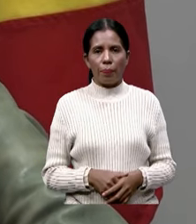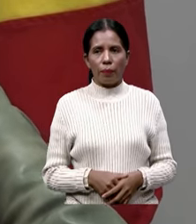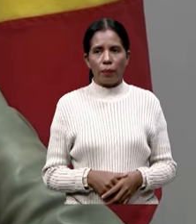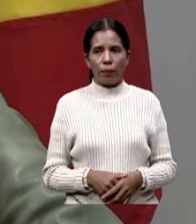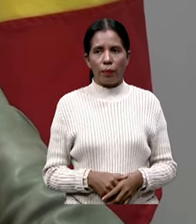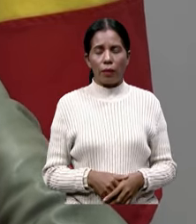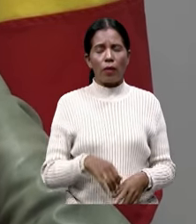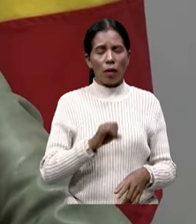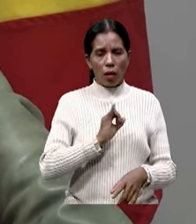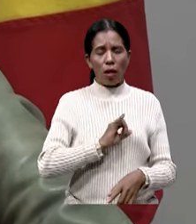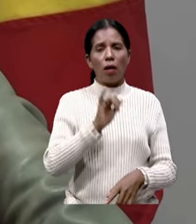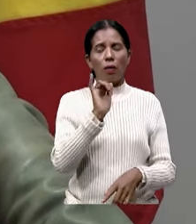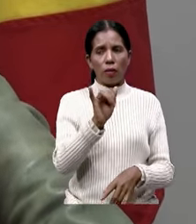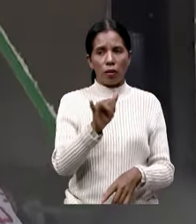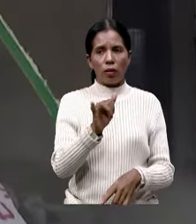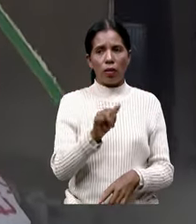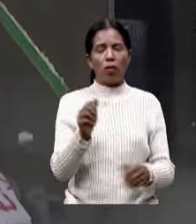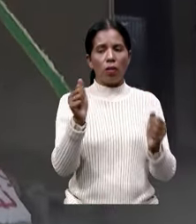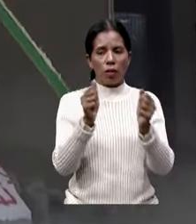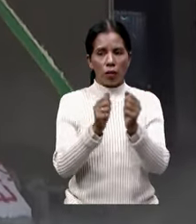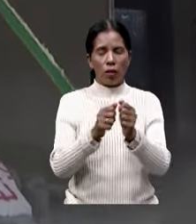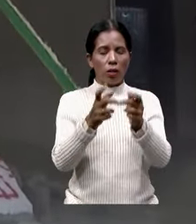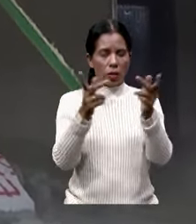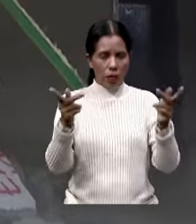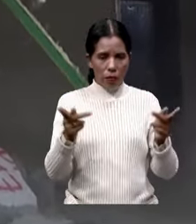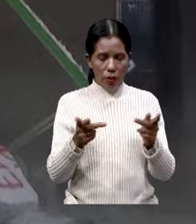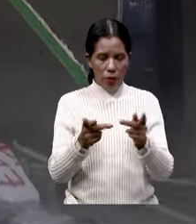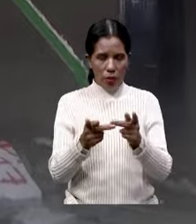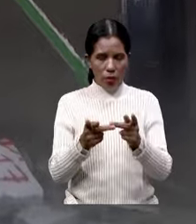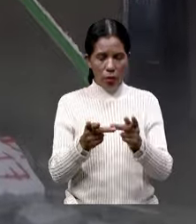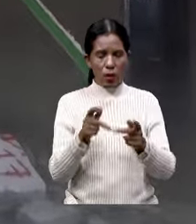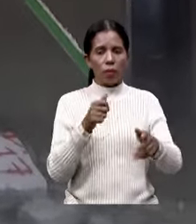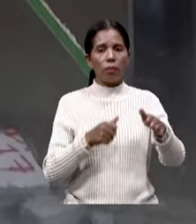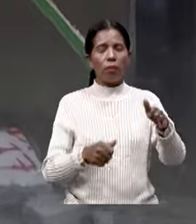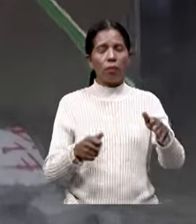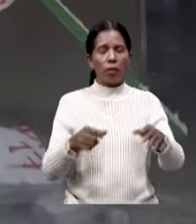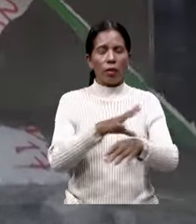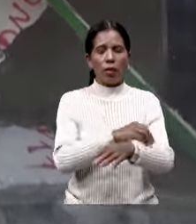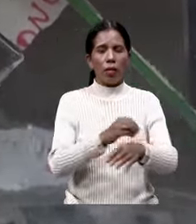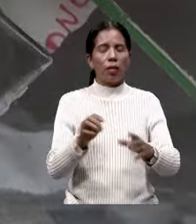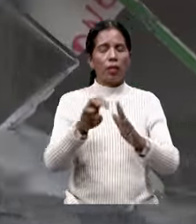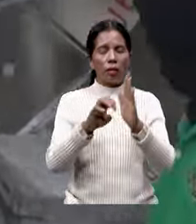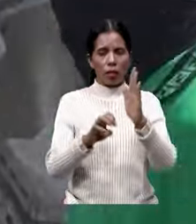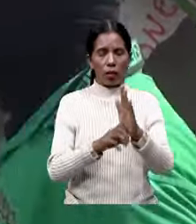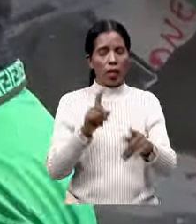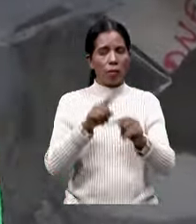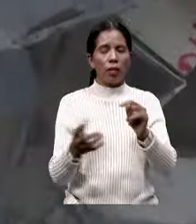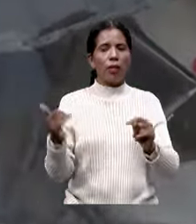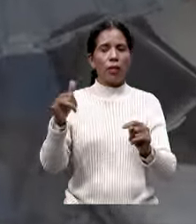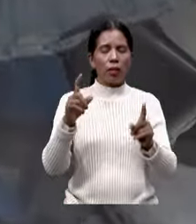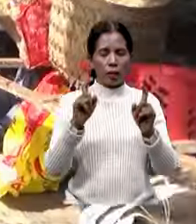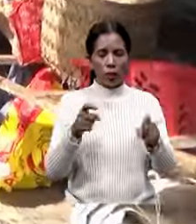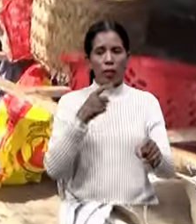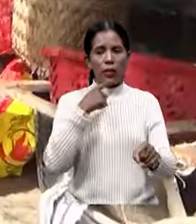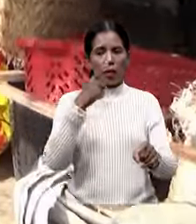Au concorda, o eviction e fatti ne be illegal. Ma bella bel sira lei a tua e te temi